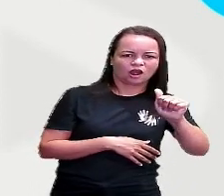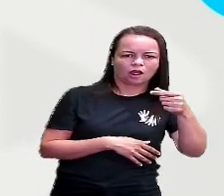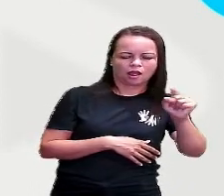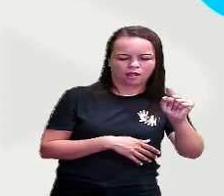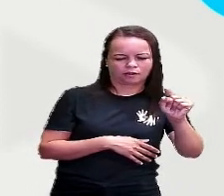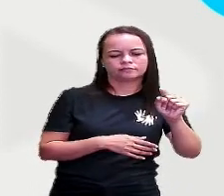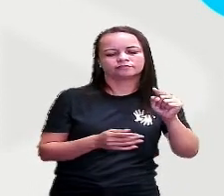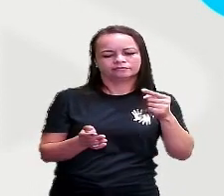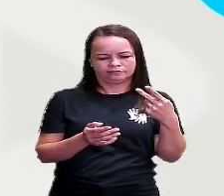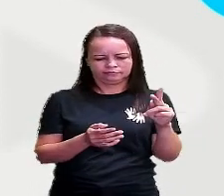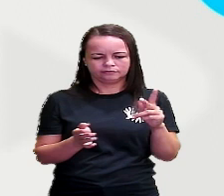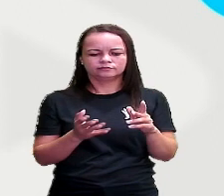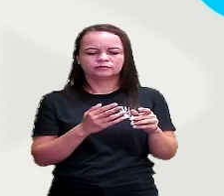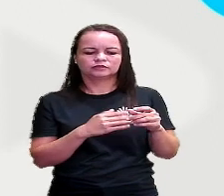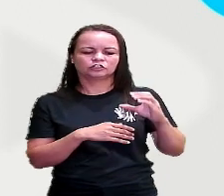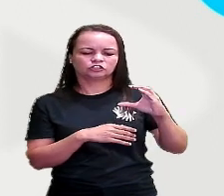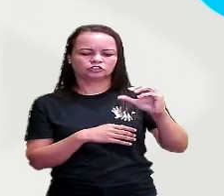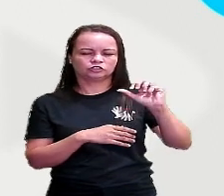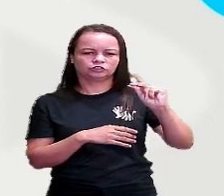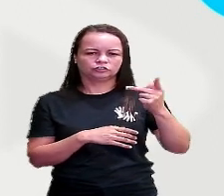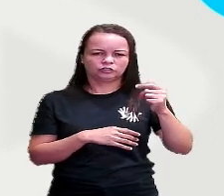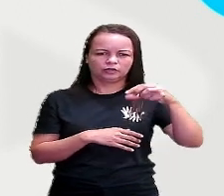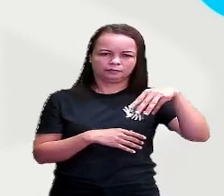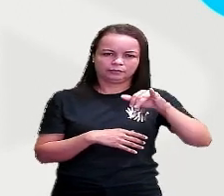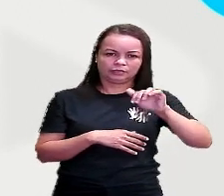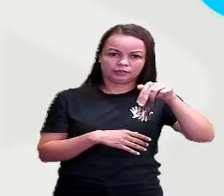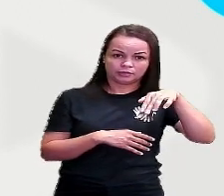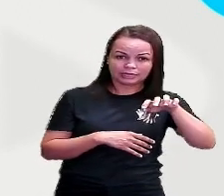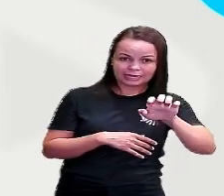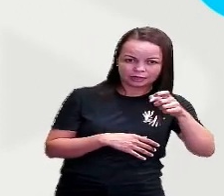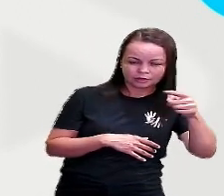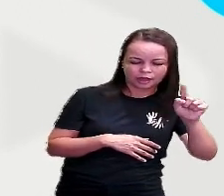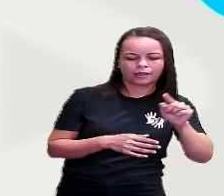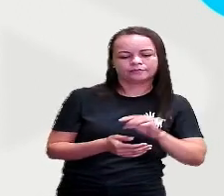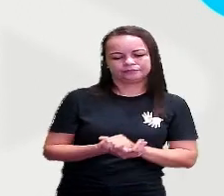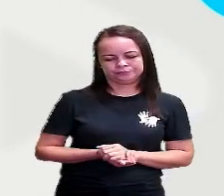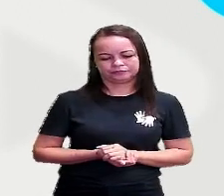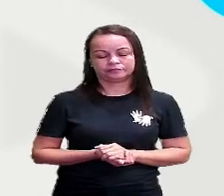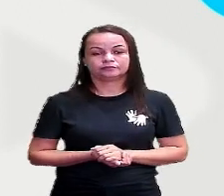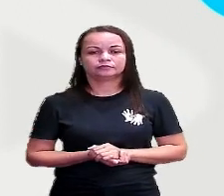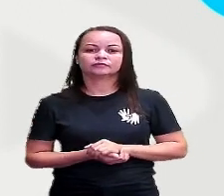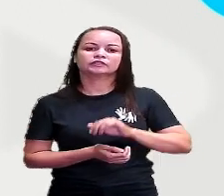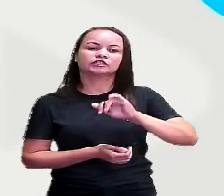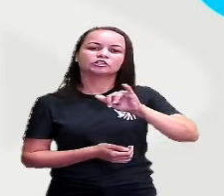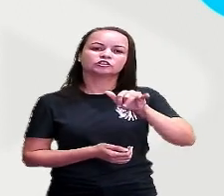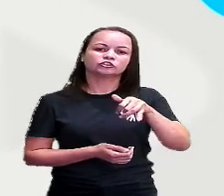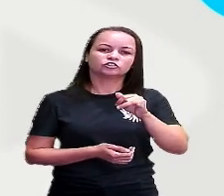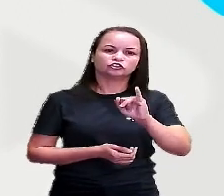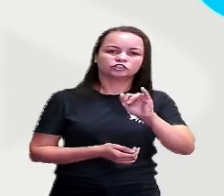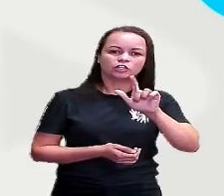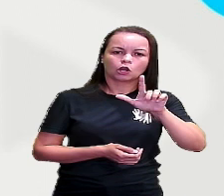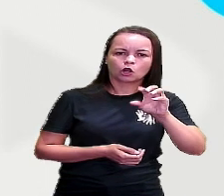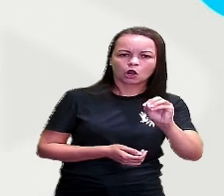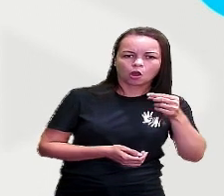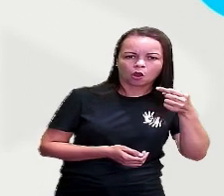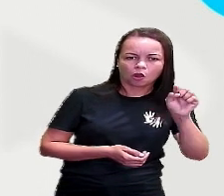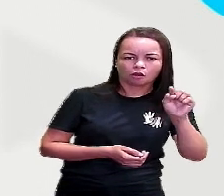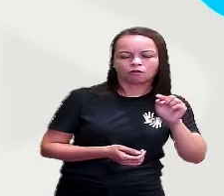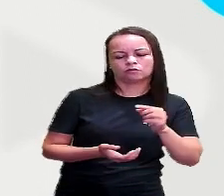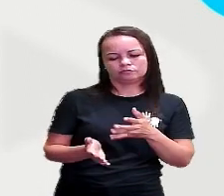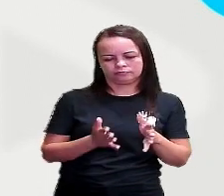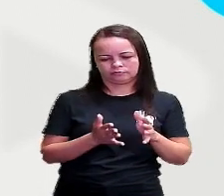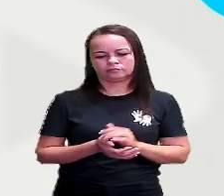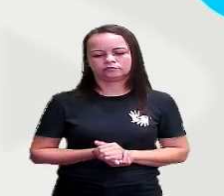Chaminé, então vai ter que ser acentuada. O O, se terminar em O, giló, vai ser acentuada. Ou em,